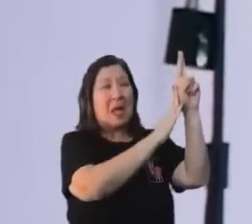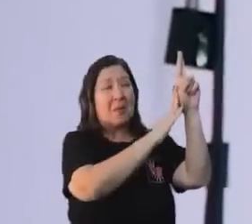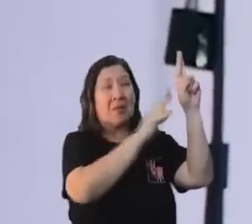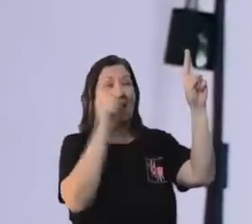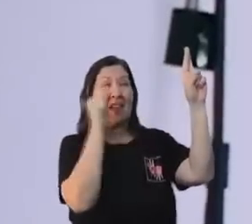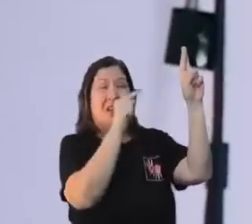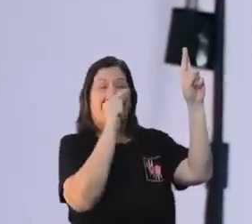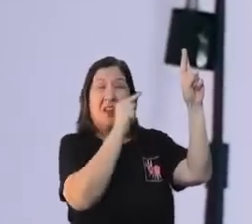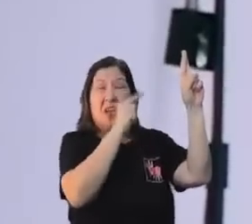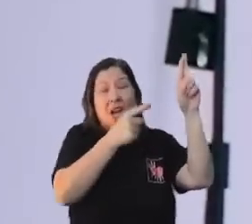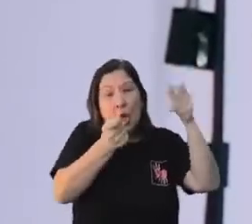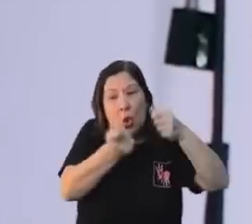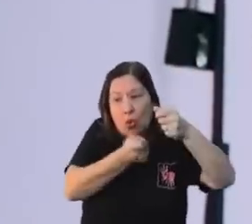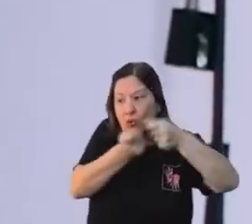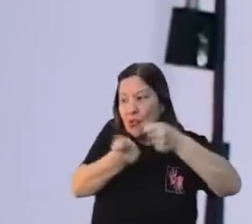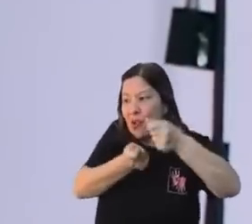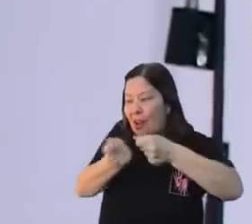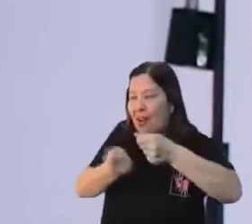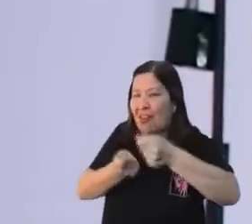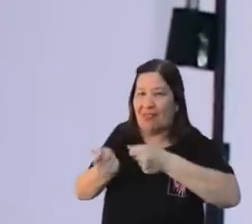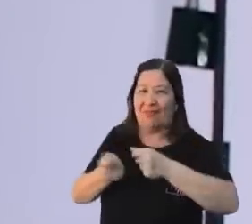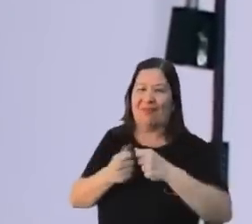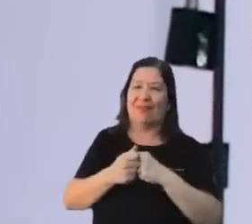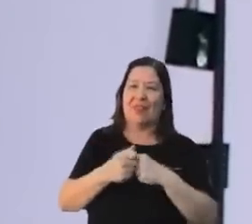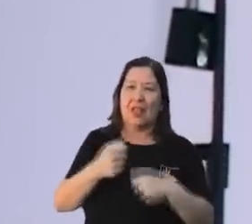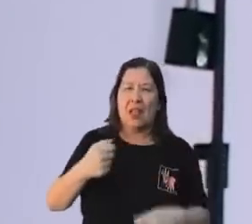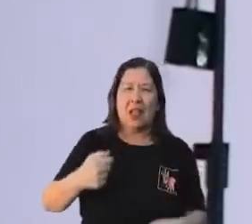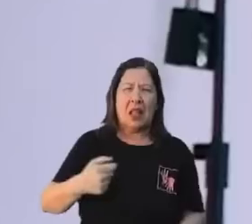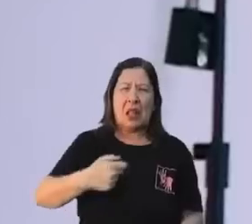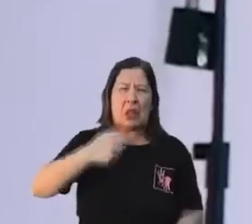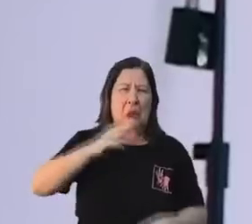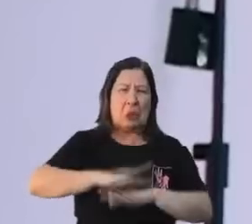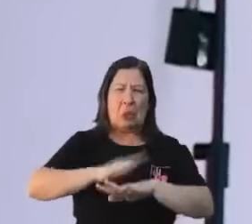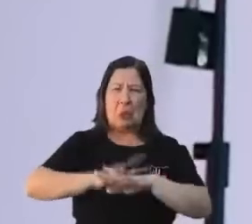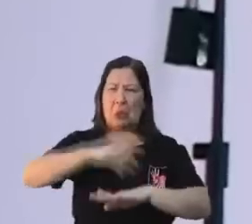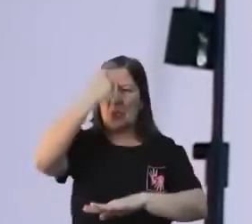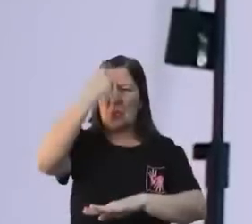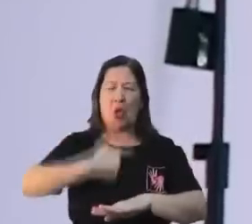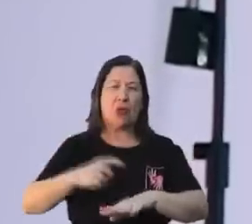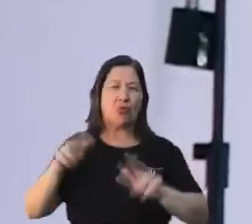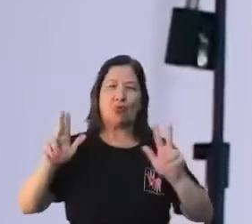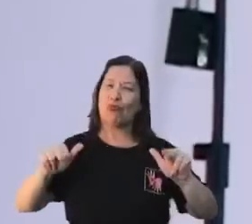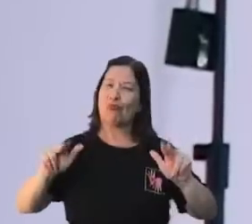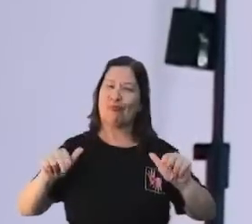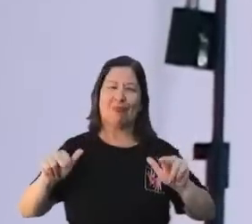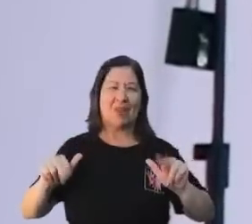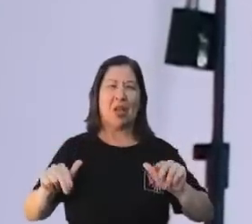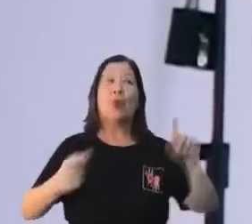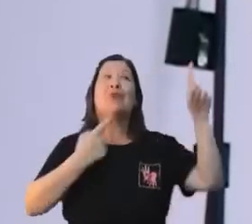Deus, quem está sentado no trono é Deus, e é a vontade soberana de Deus que